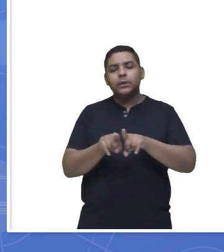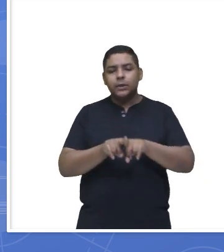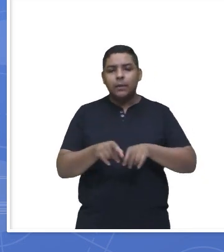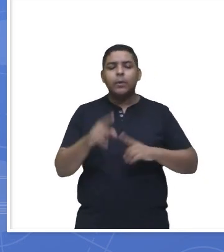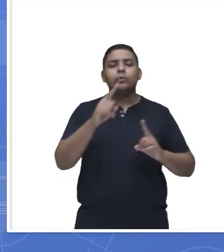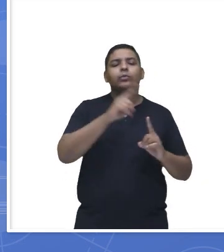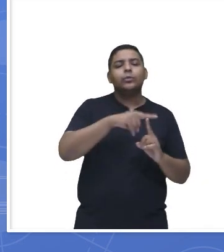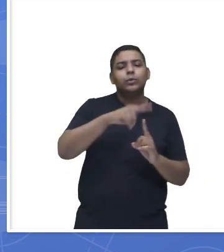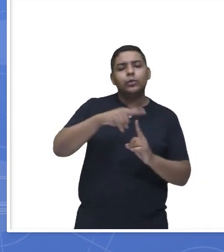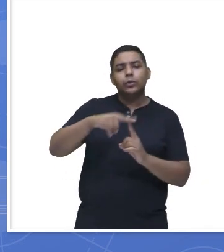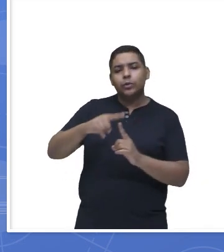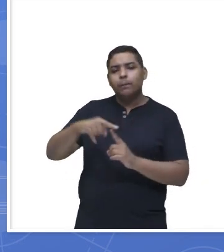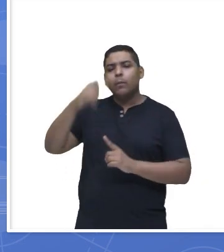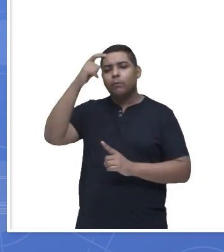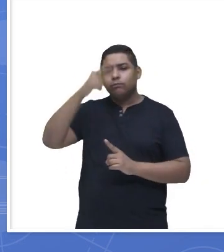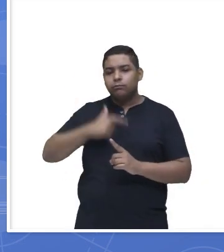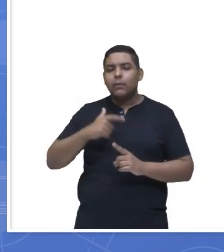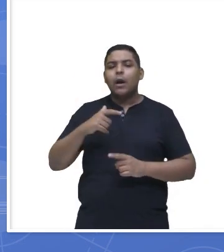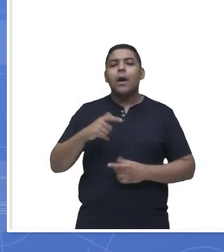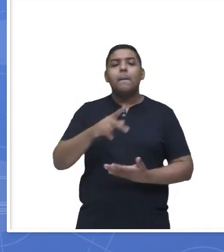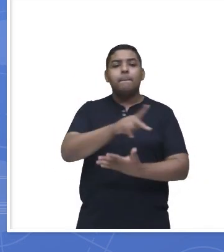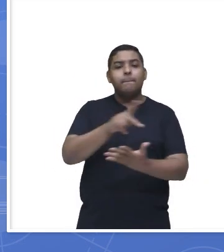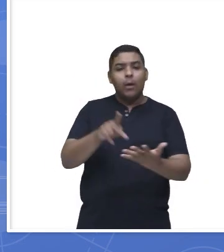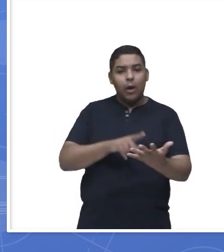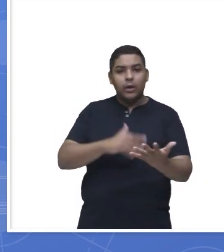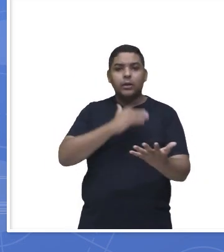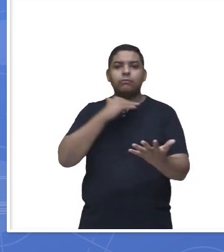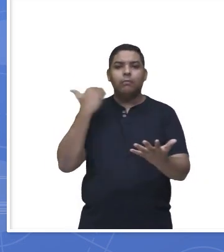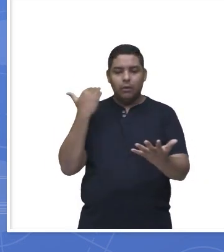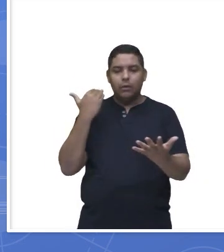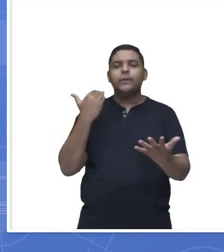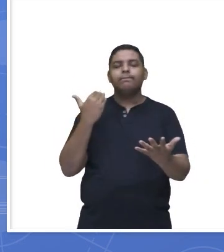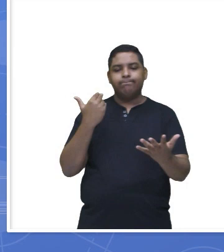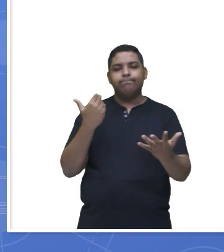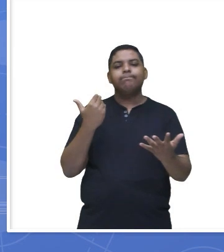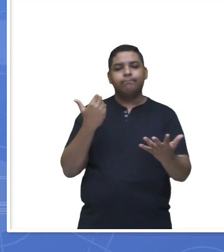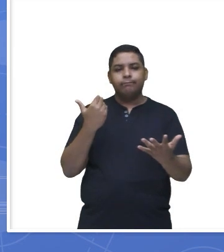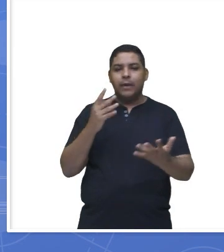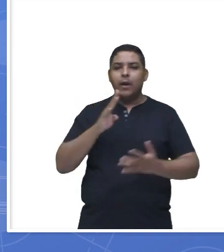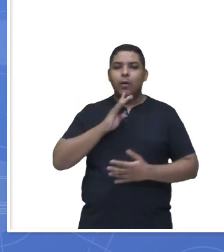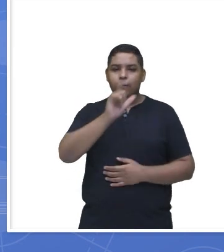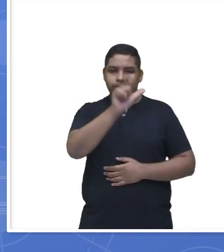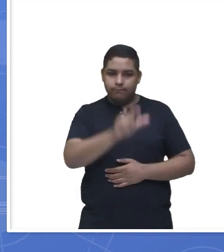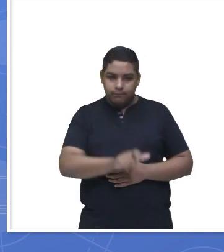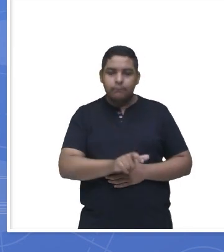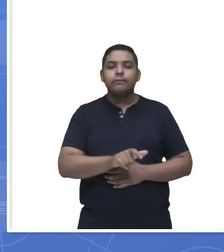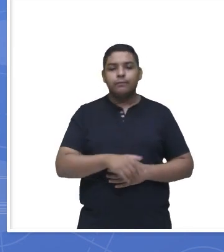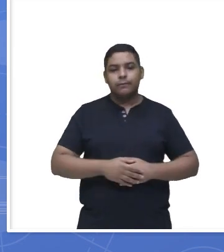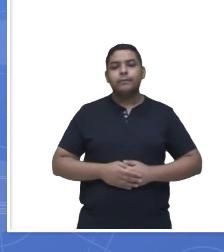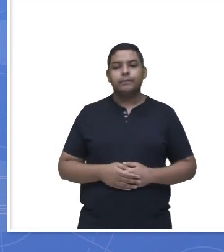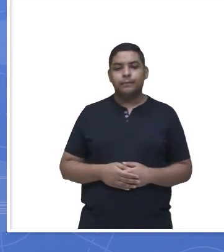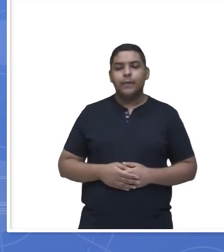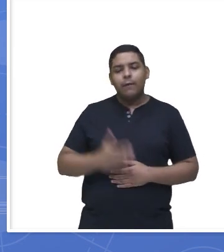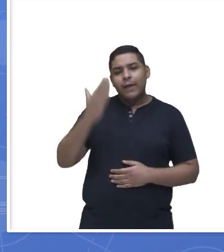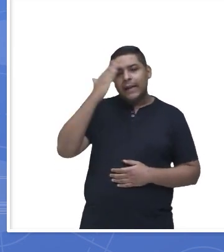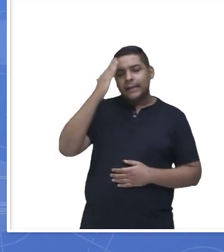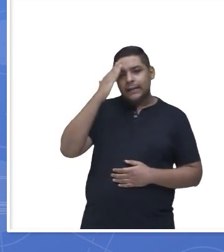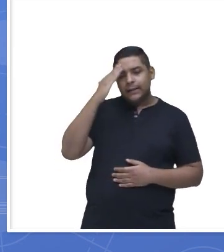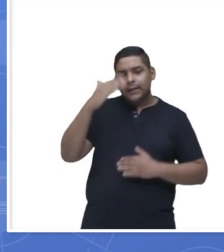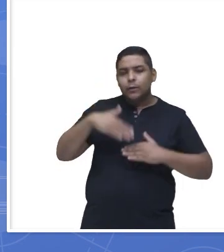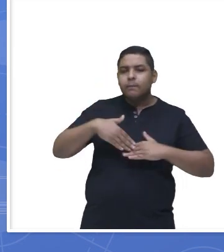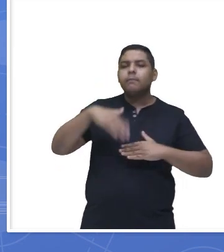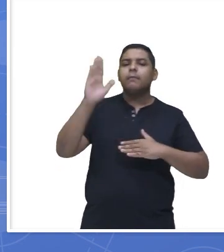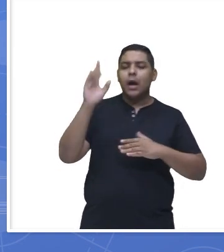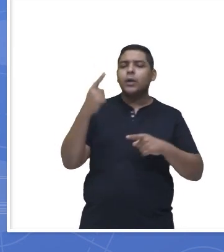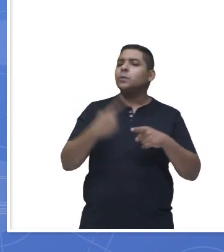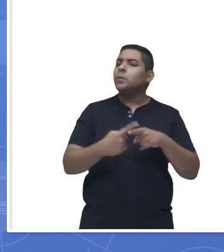conhecido também como poeta da morte. Foi também conhecido de alguma forma assim. Então, você vai entendendo um pouquinho mais por que